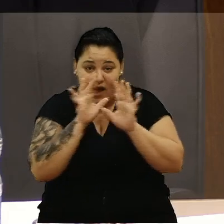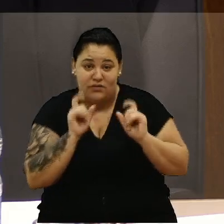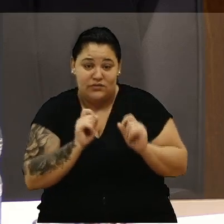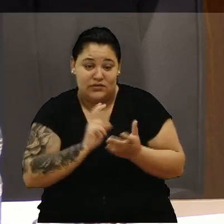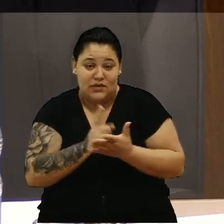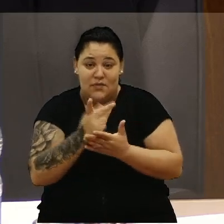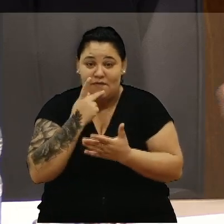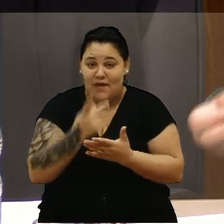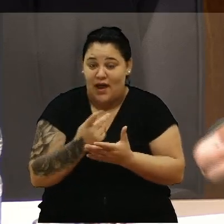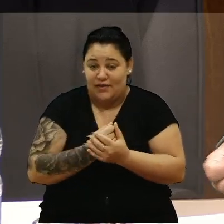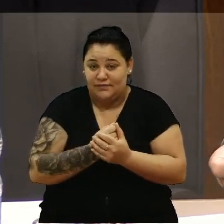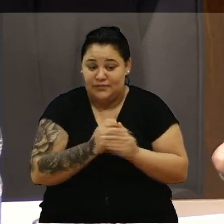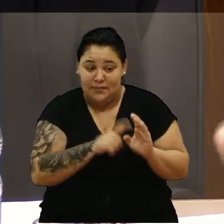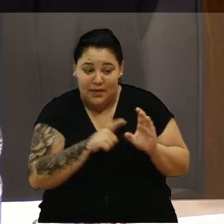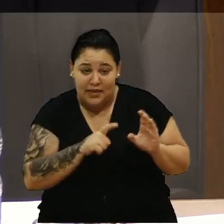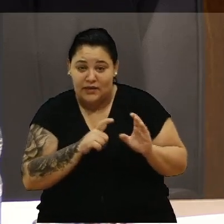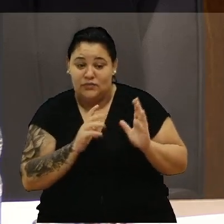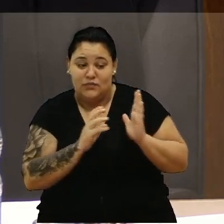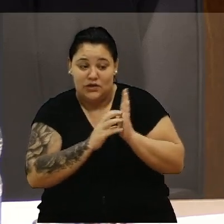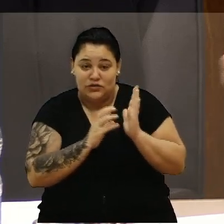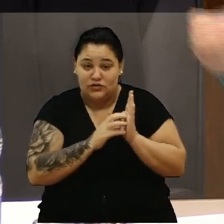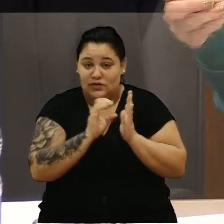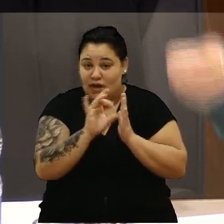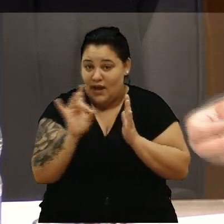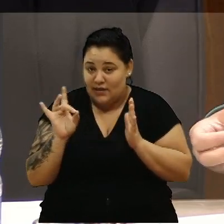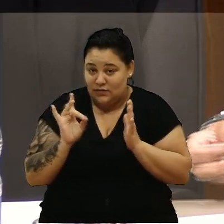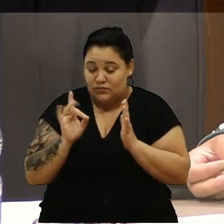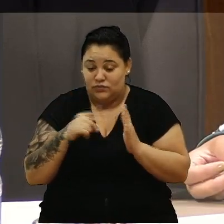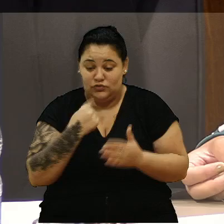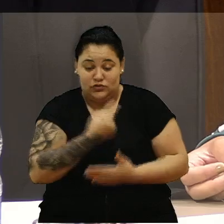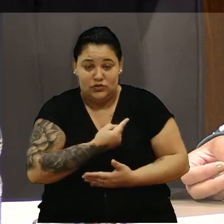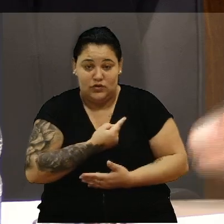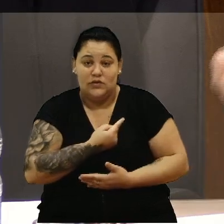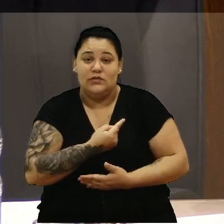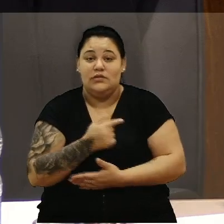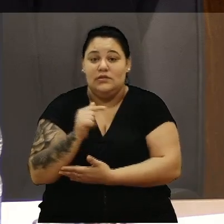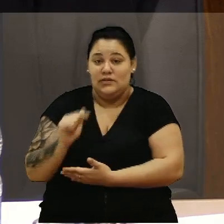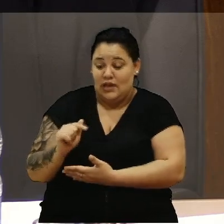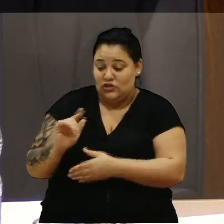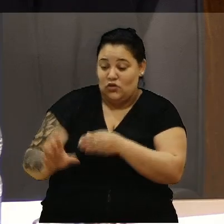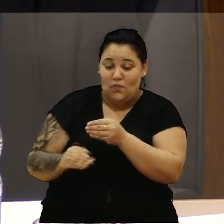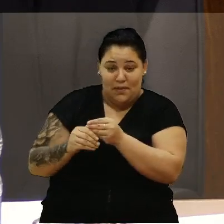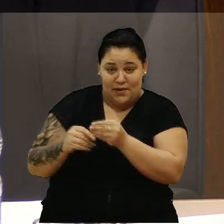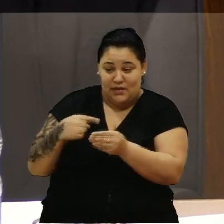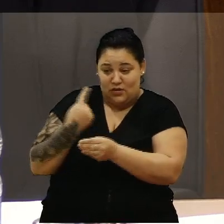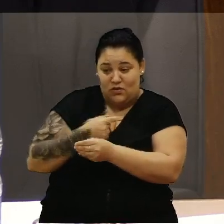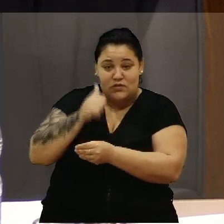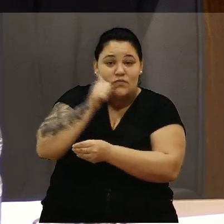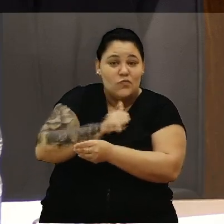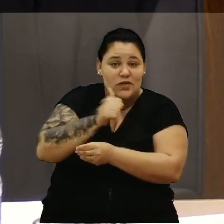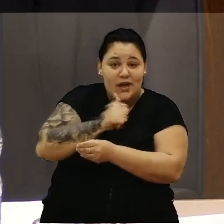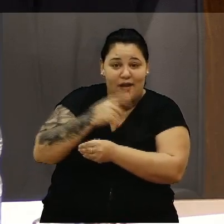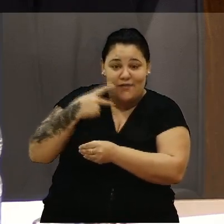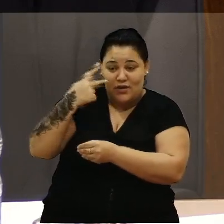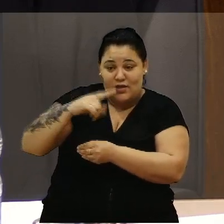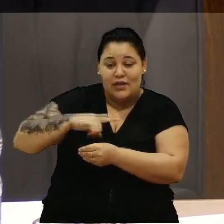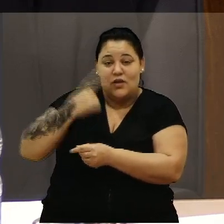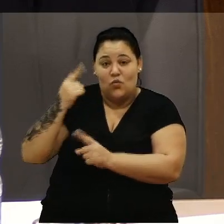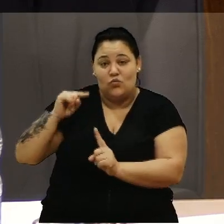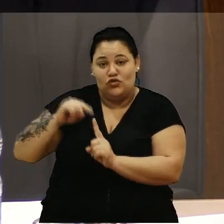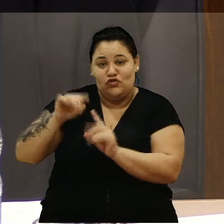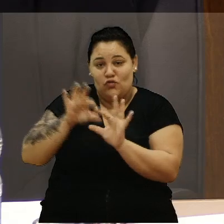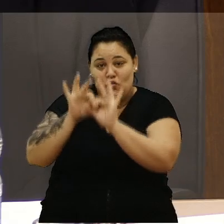quanto, independente do partido que cada uma de nós 7 compõe, a gente tem uma coisa que nos une, que é a questão